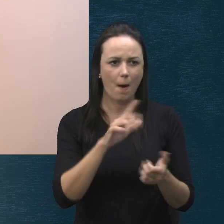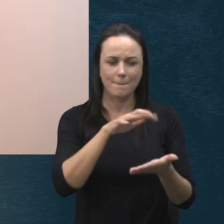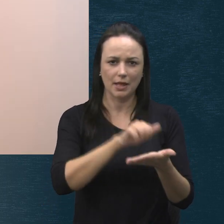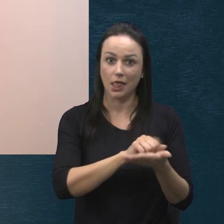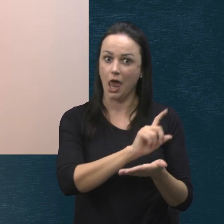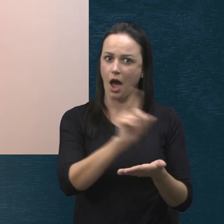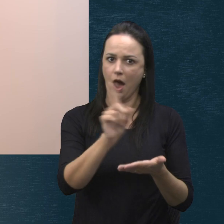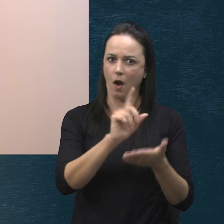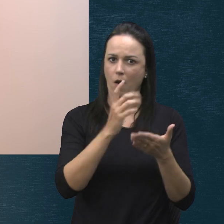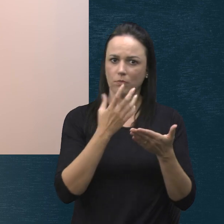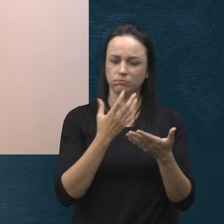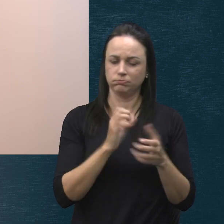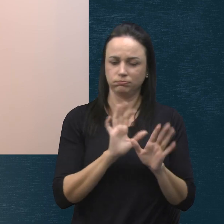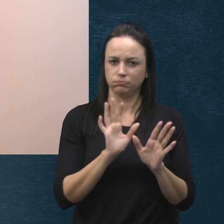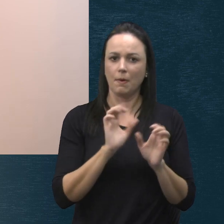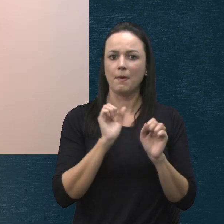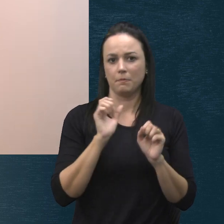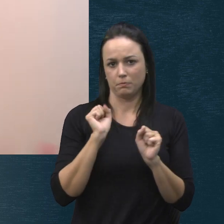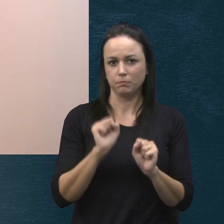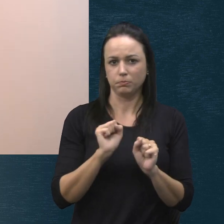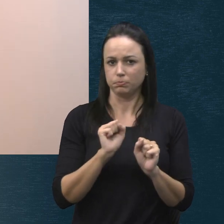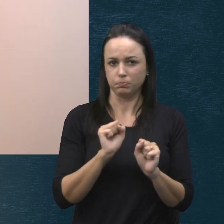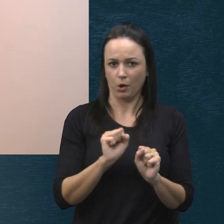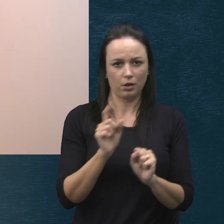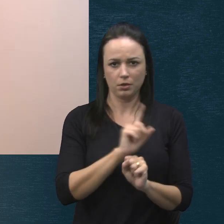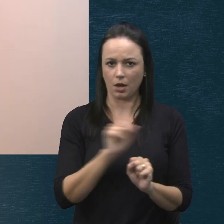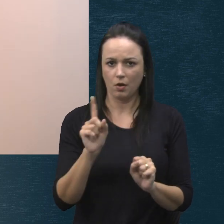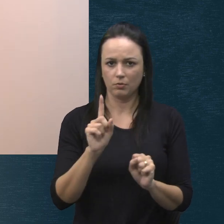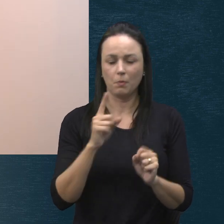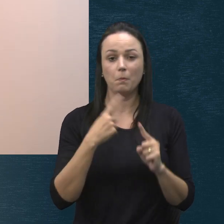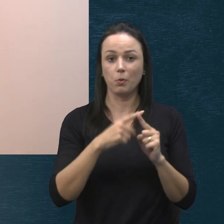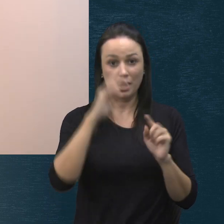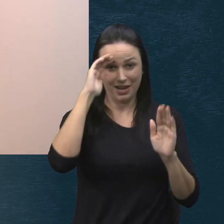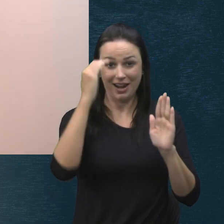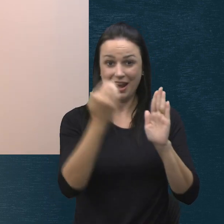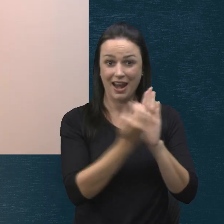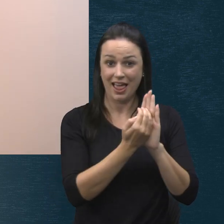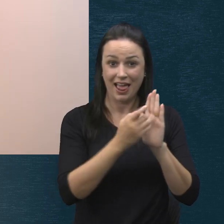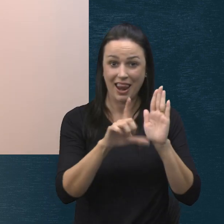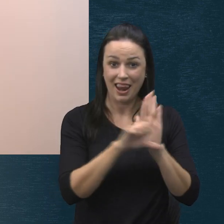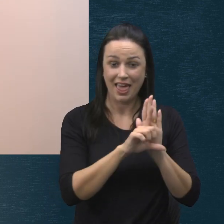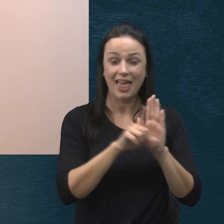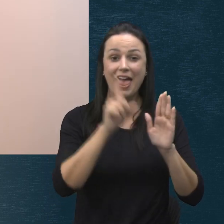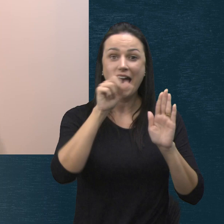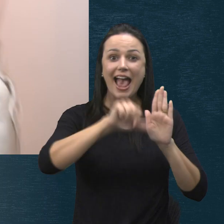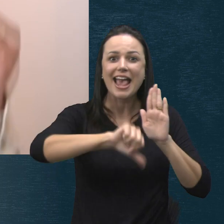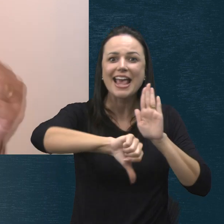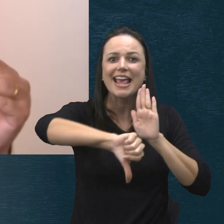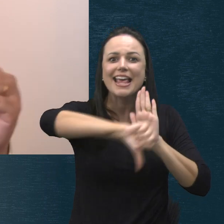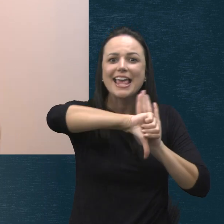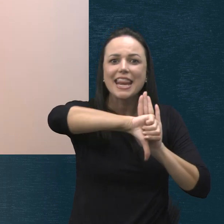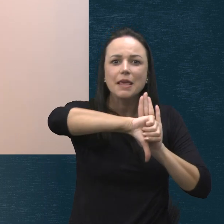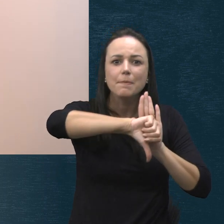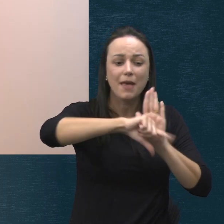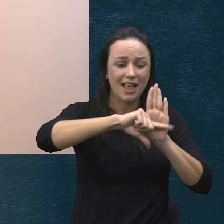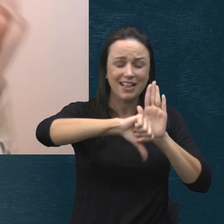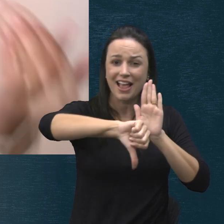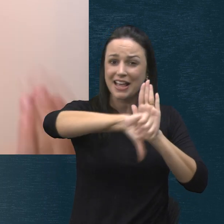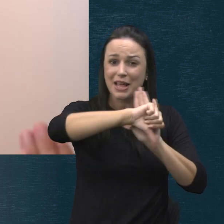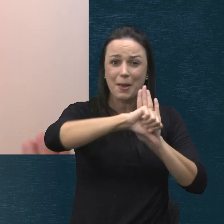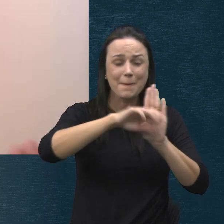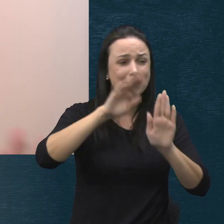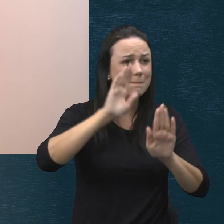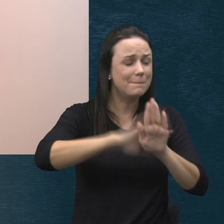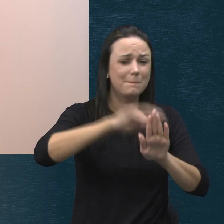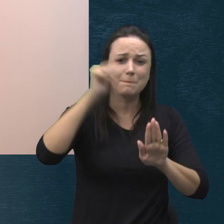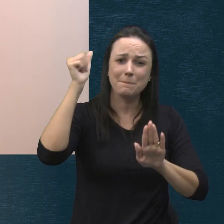do que simplesmente um descumprimento da lei, isso é crime. Crime é um tipo de descumprimento da lei muito